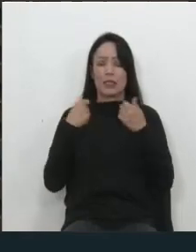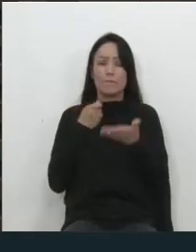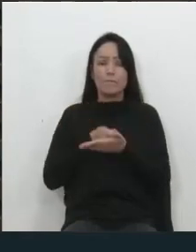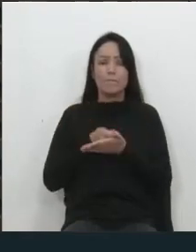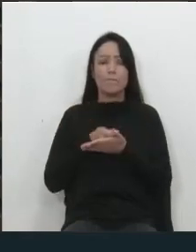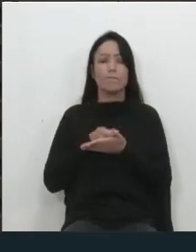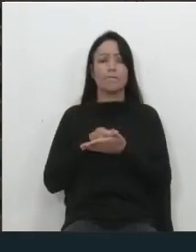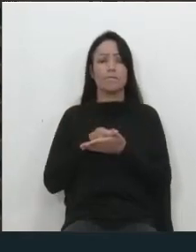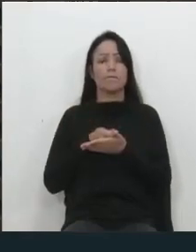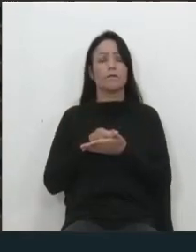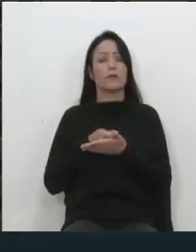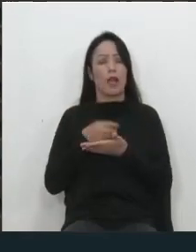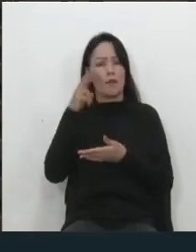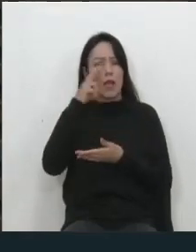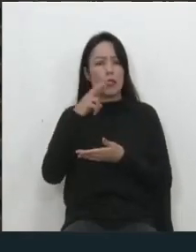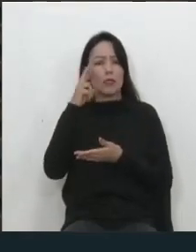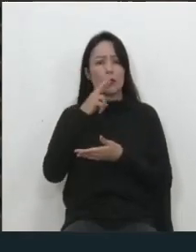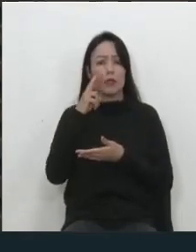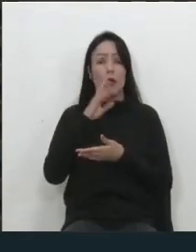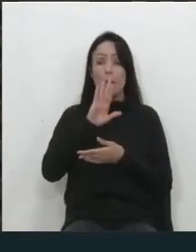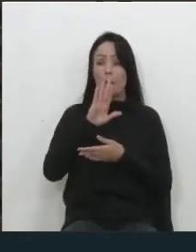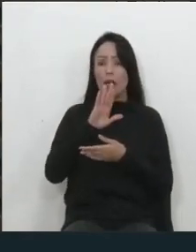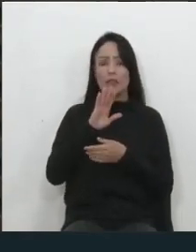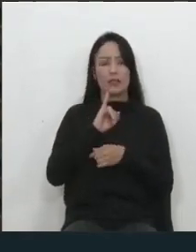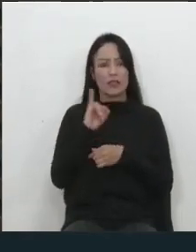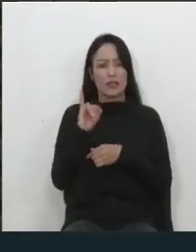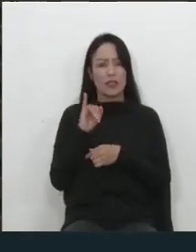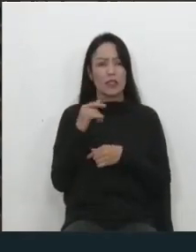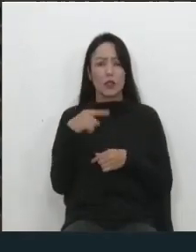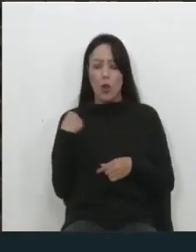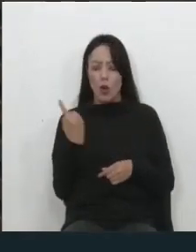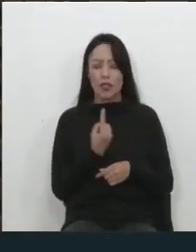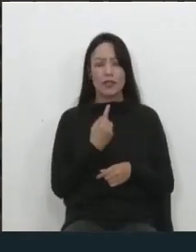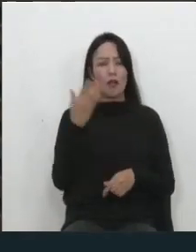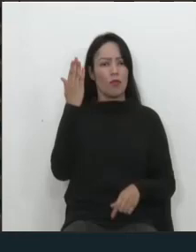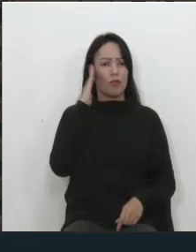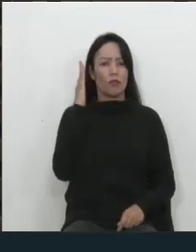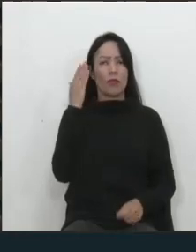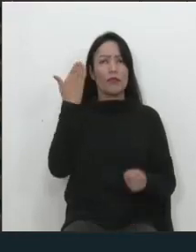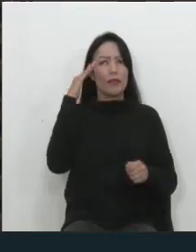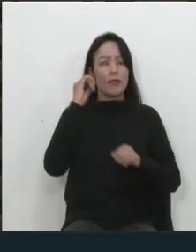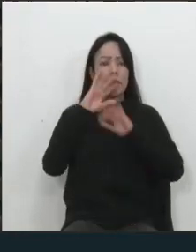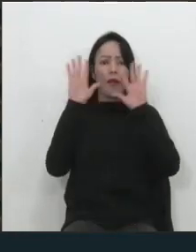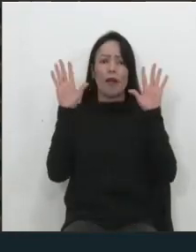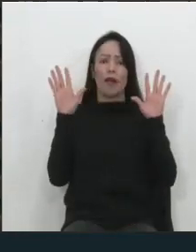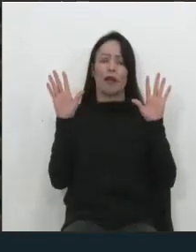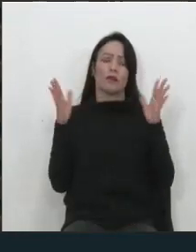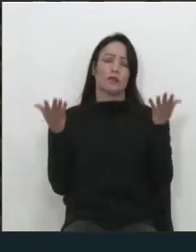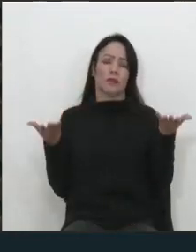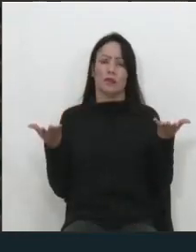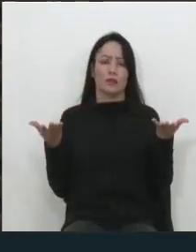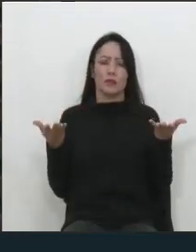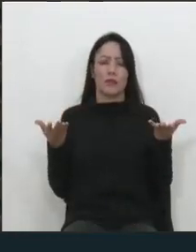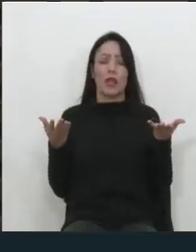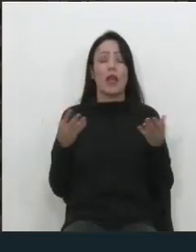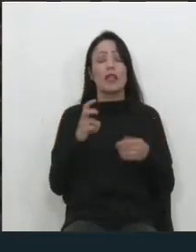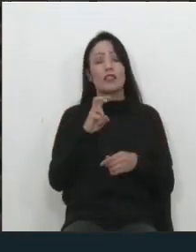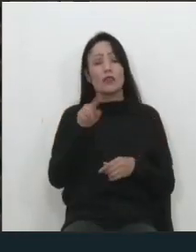fiscalização. Mas também isso não adianta se não houver a nossa conscientização. Mais de 5,4% das